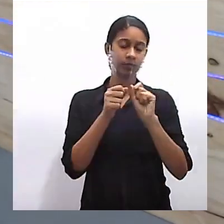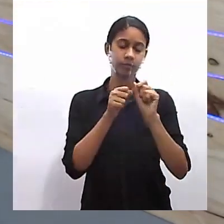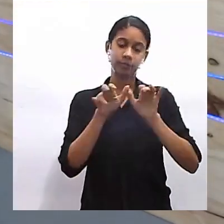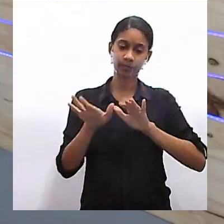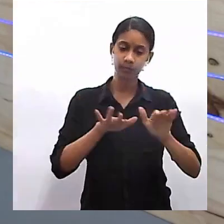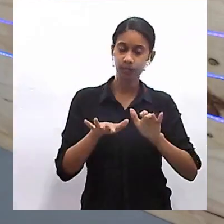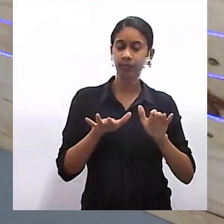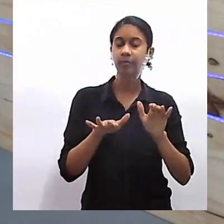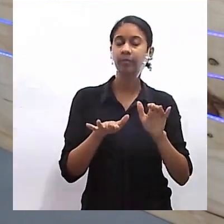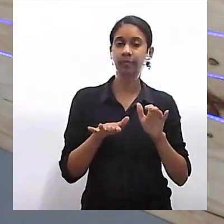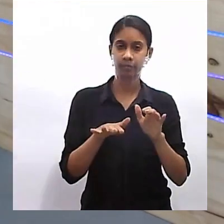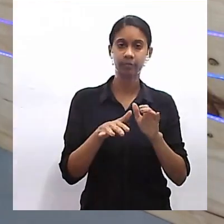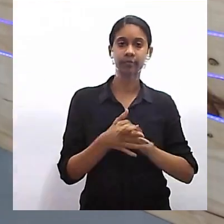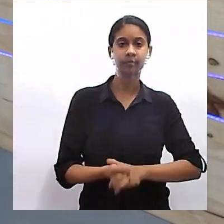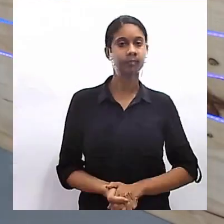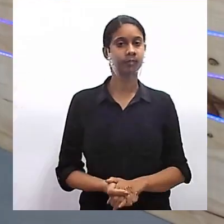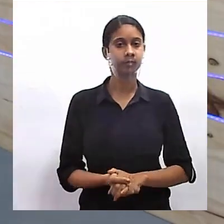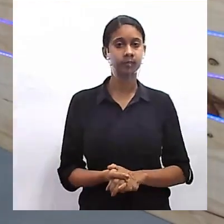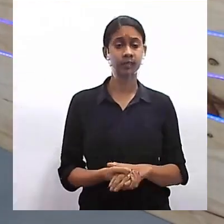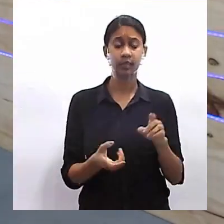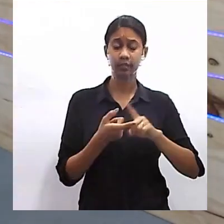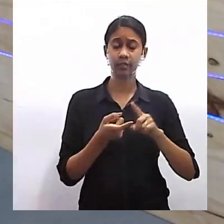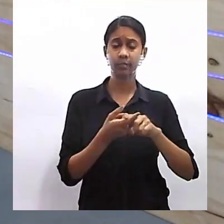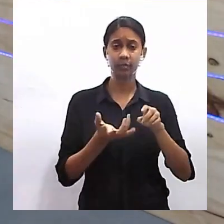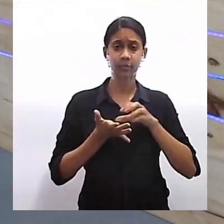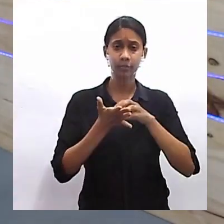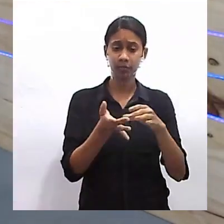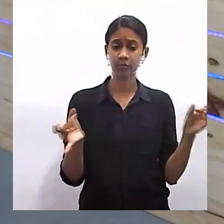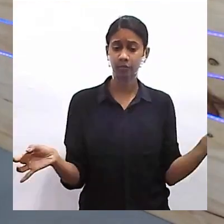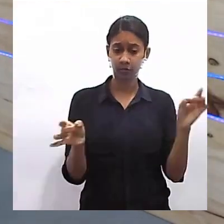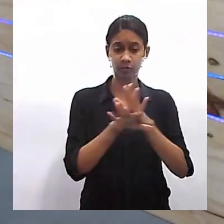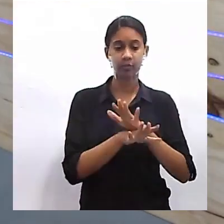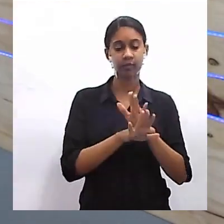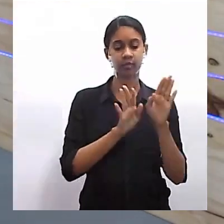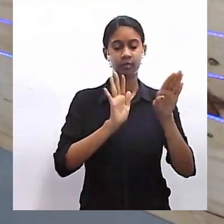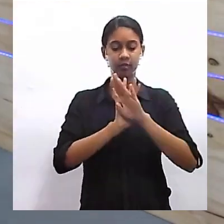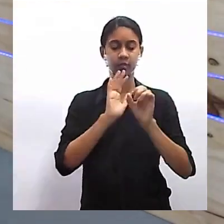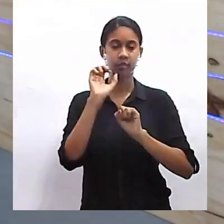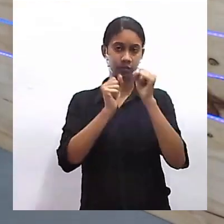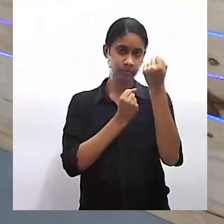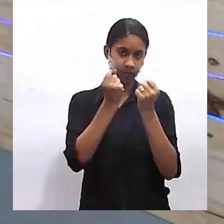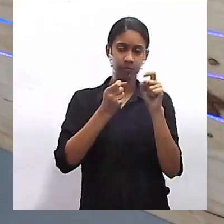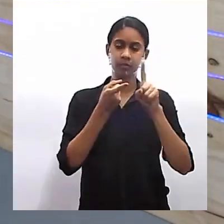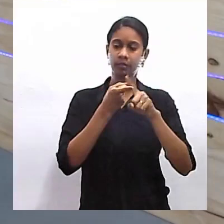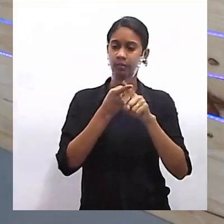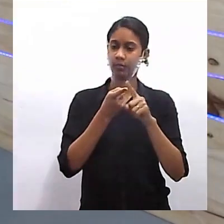resultado, né? O transporte de produto acabado para a fábrica e para os CDs.